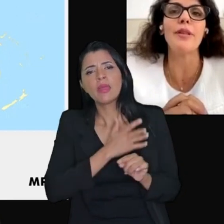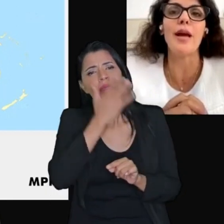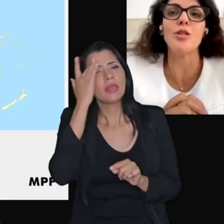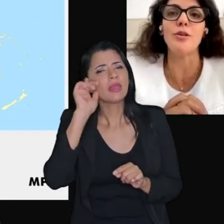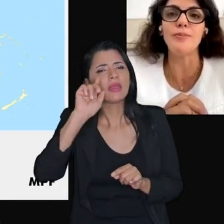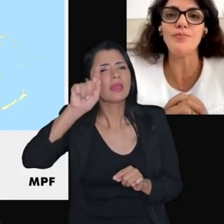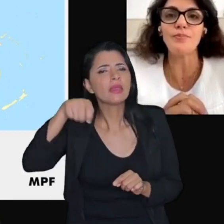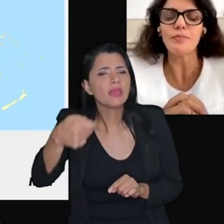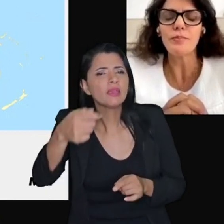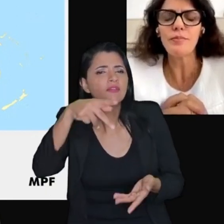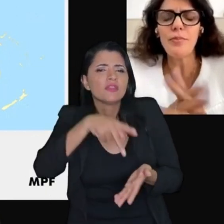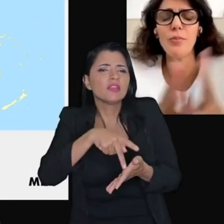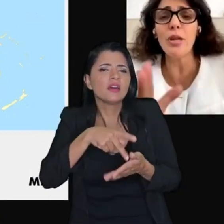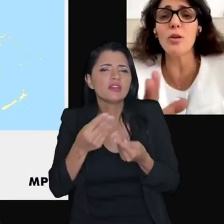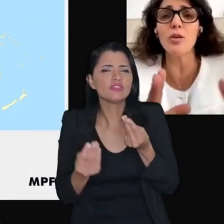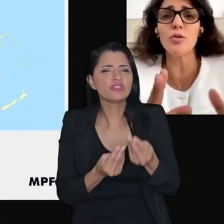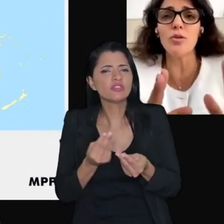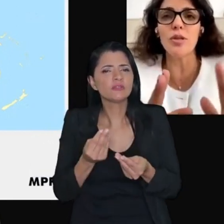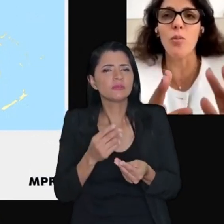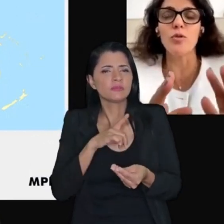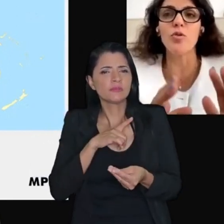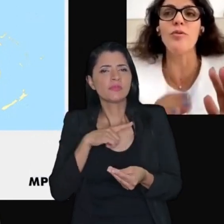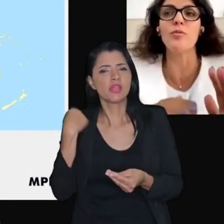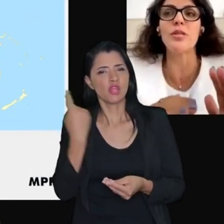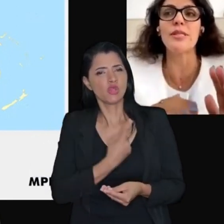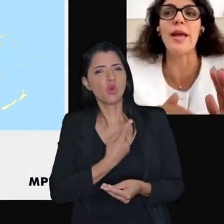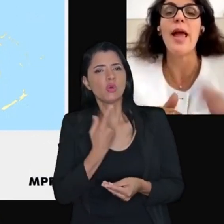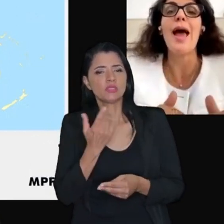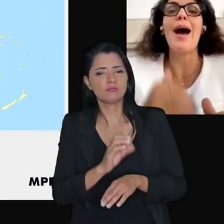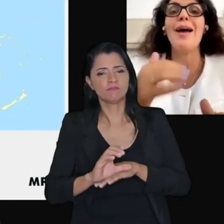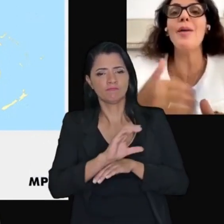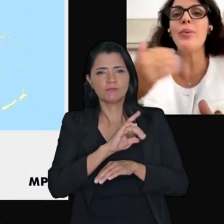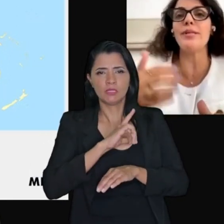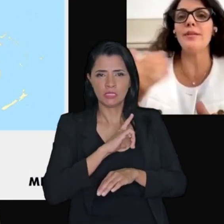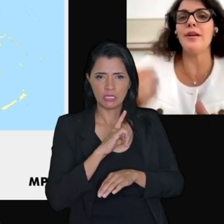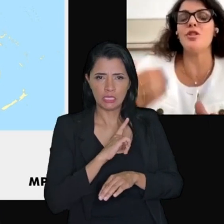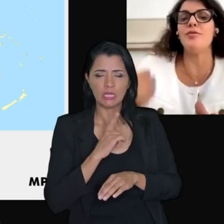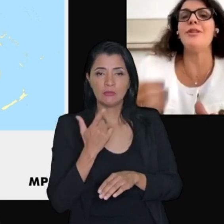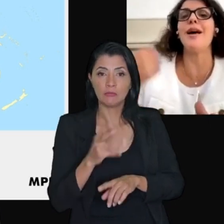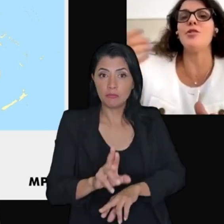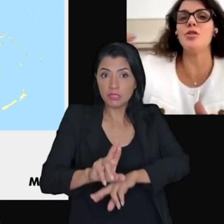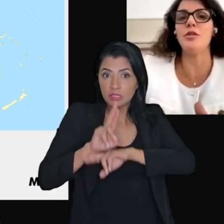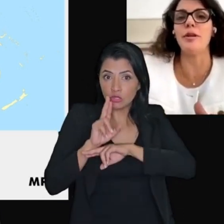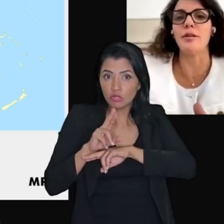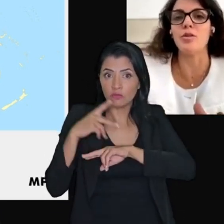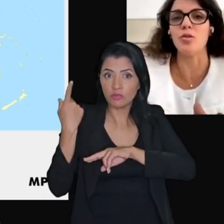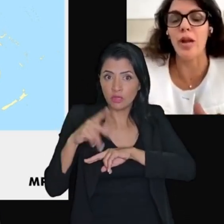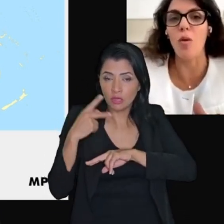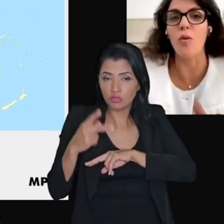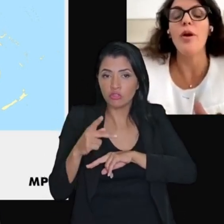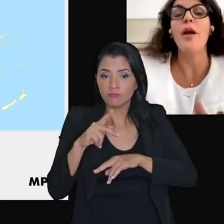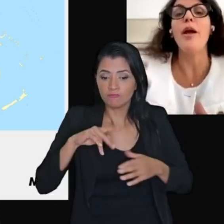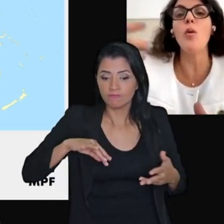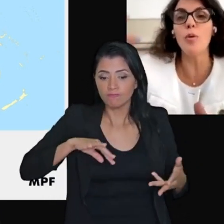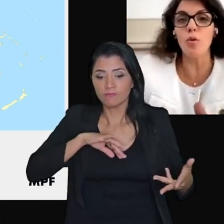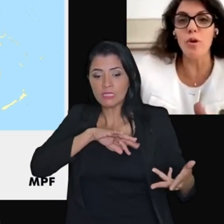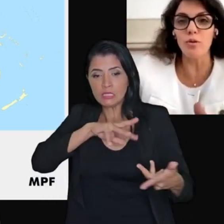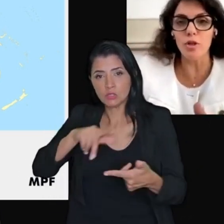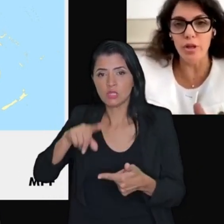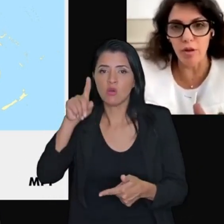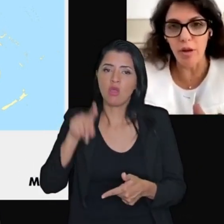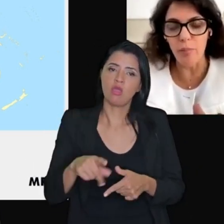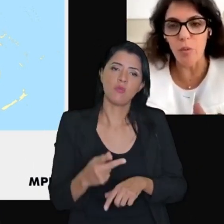quem, na verdade, pela nossa Constituição possui, vamos dizer assim, a representatividade internacional é